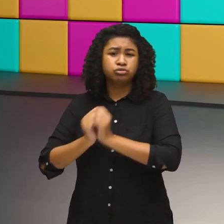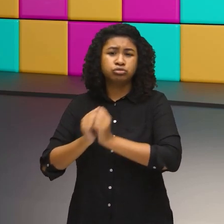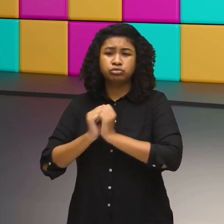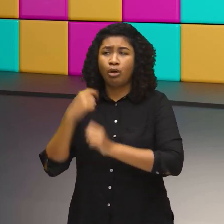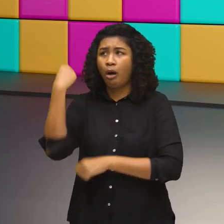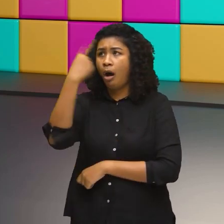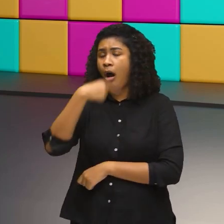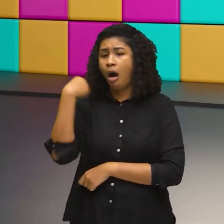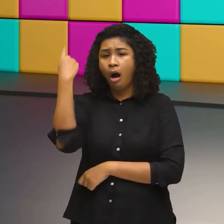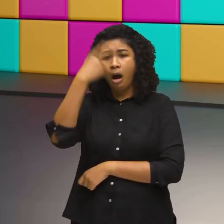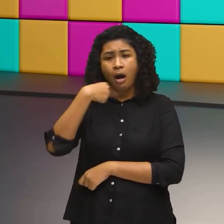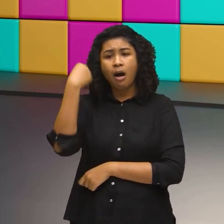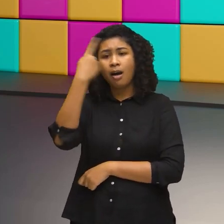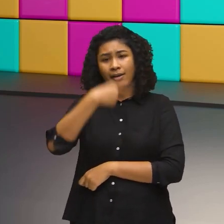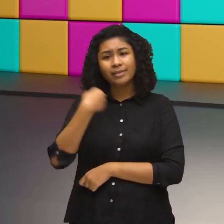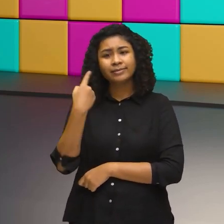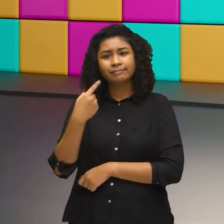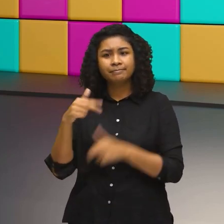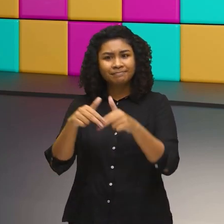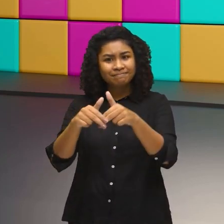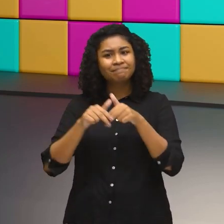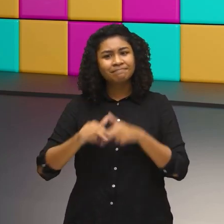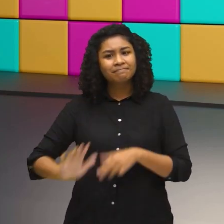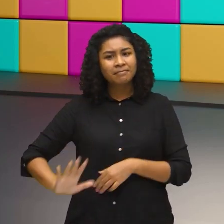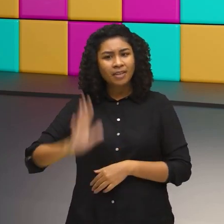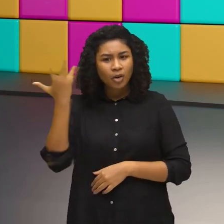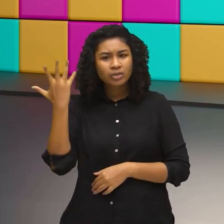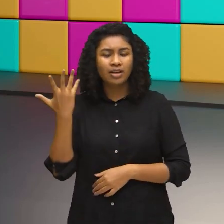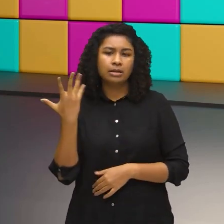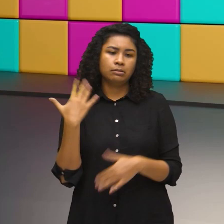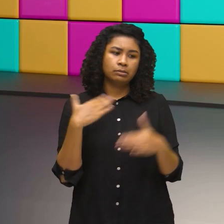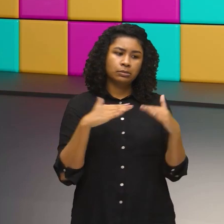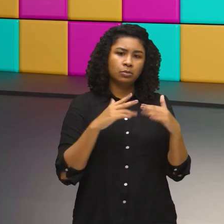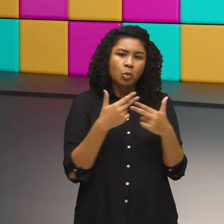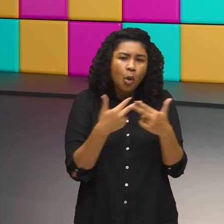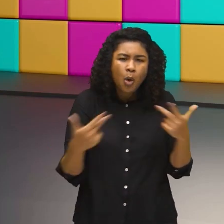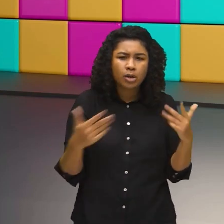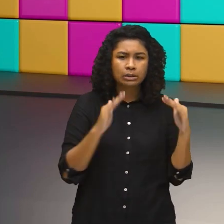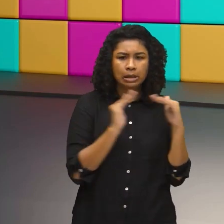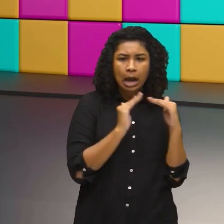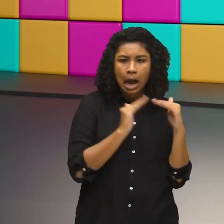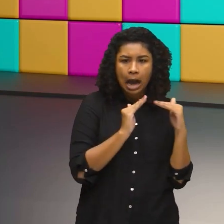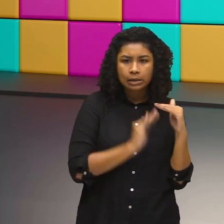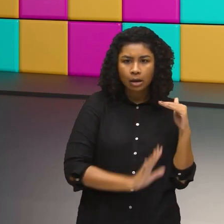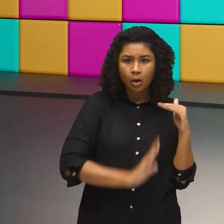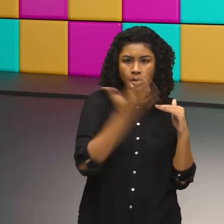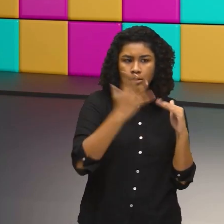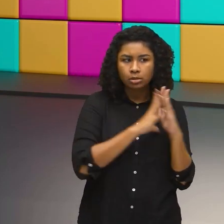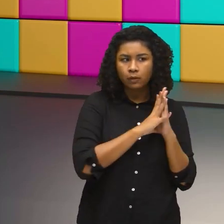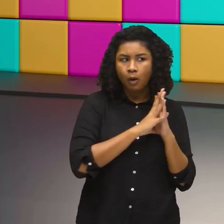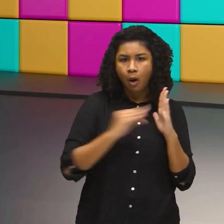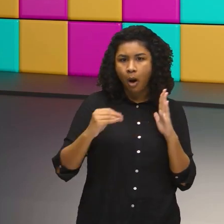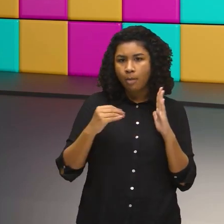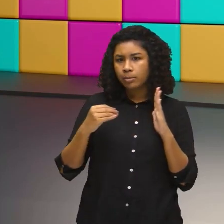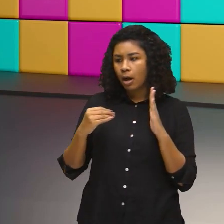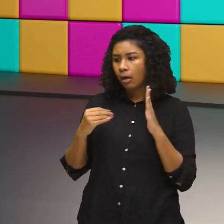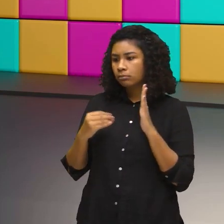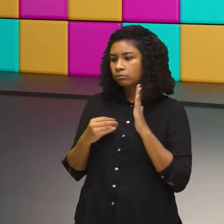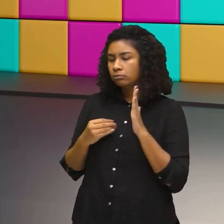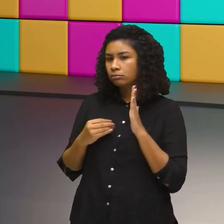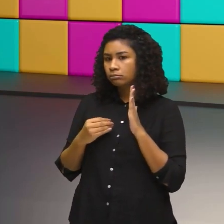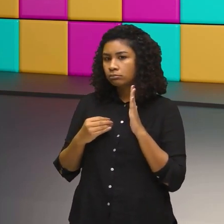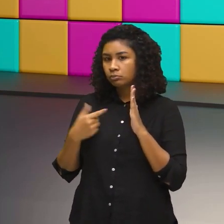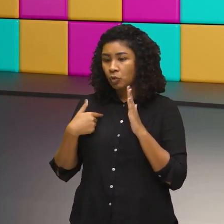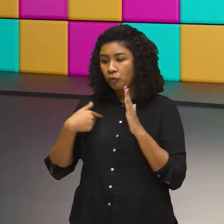vai acontecer. Então, tudo que acontece às vezes em casa, a criança ela pode, né, representar isso daí também